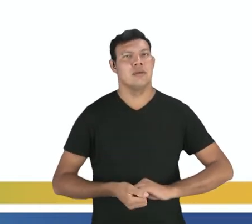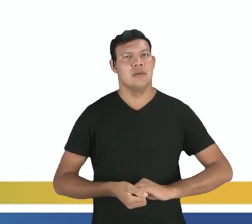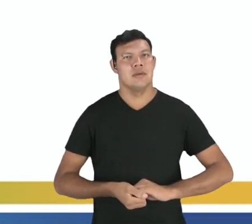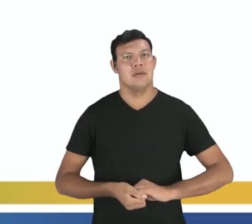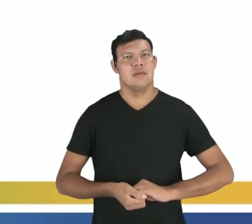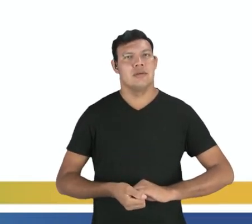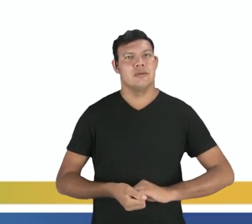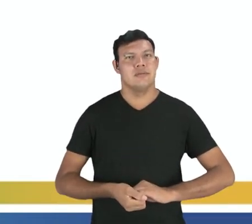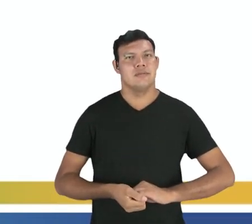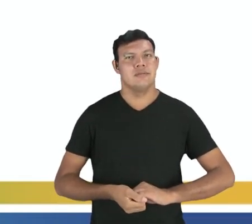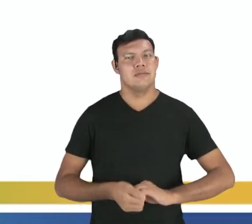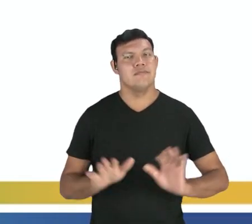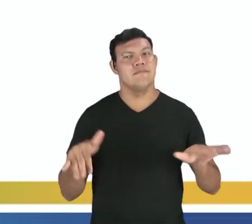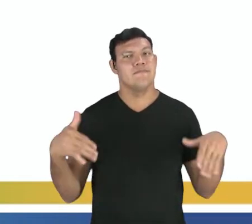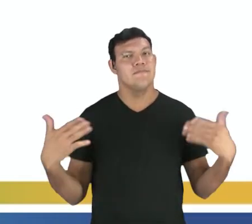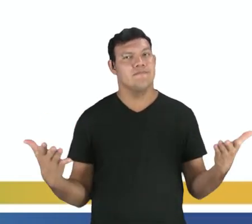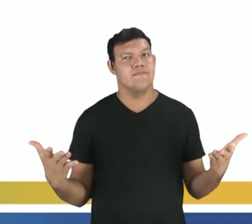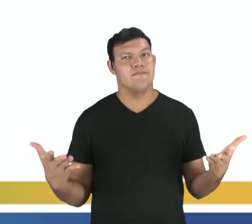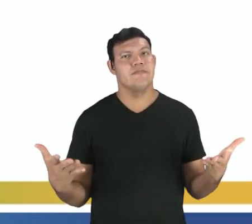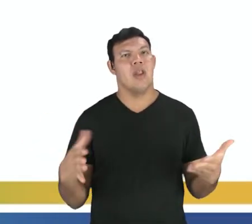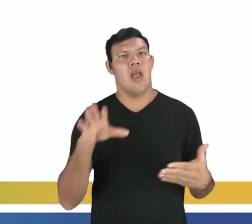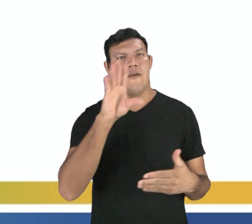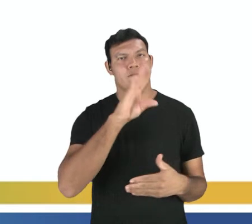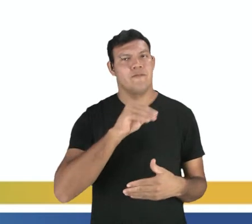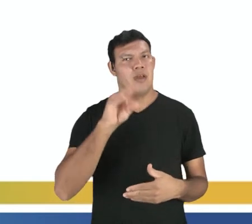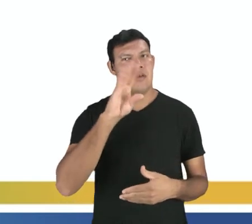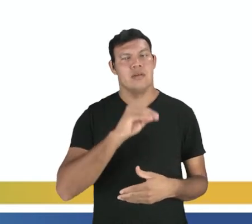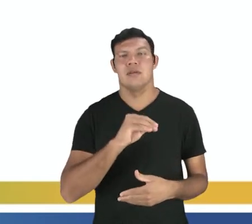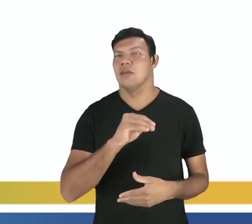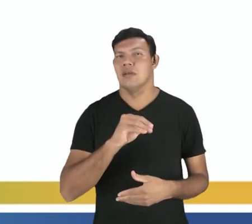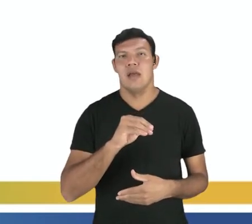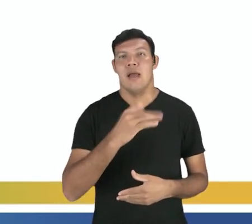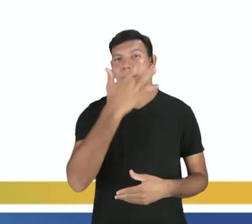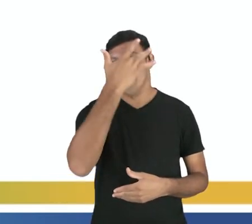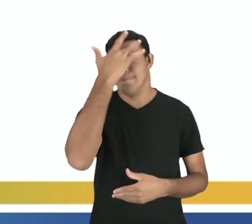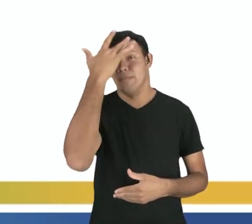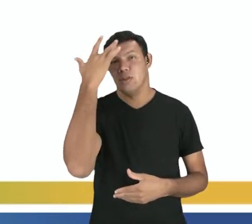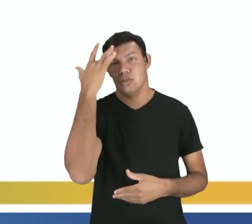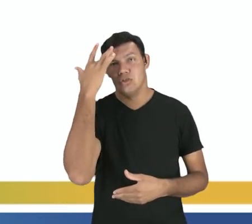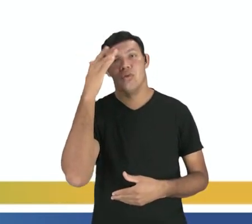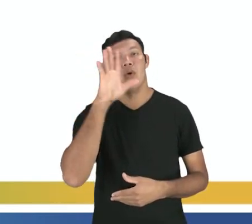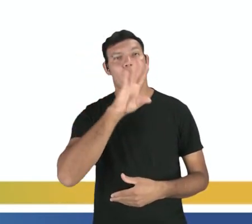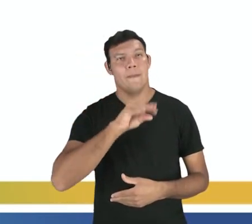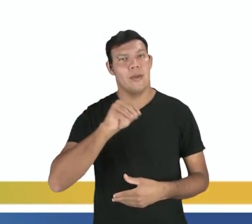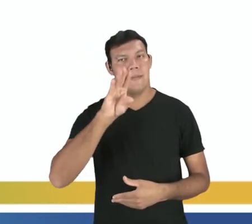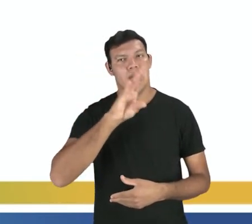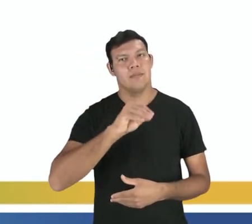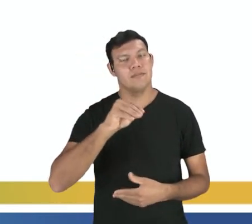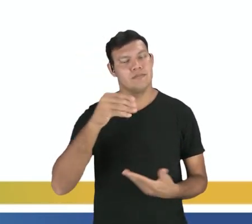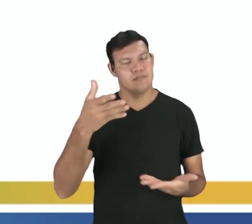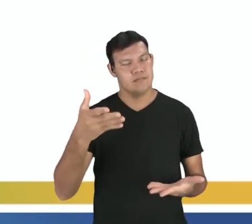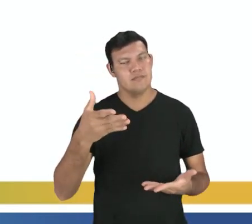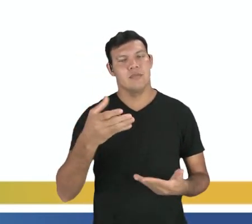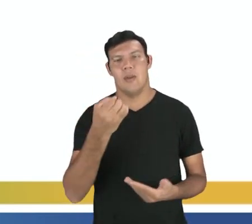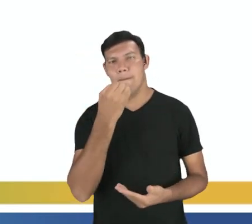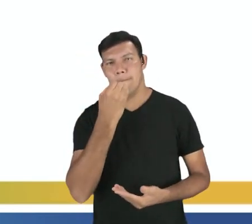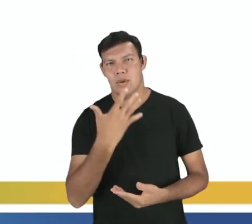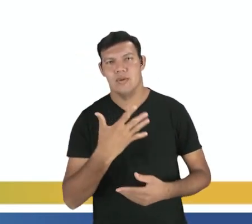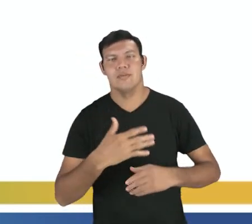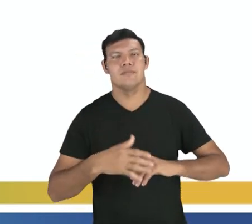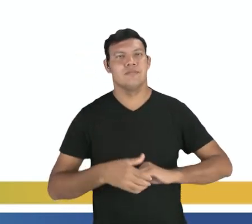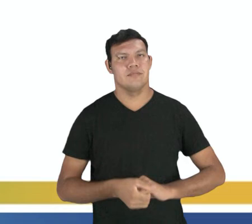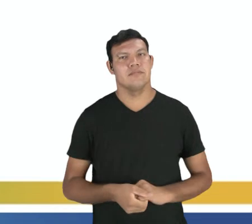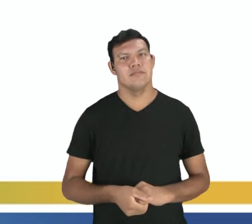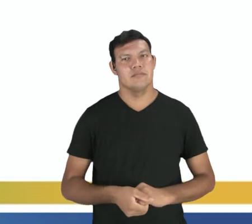ganha. Então, não a fala que ganha, mas a pessoa que fala. E aí a gente tem o instrumento, a fala,